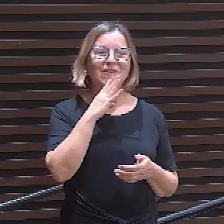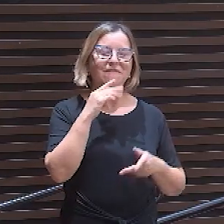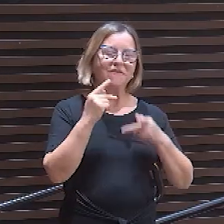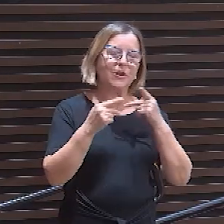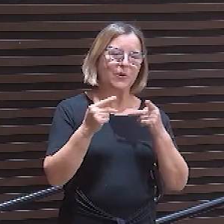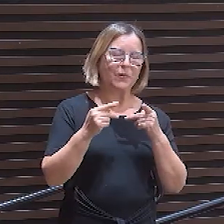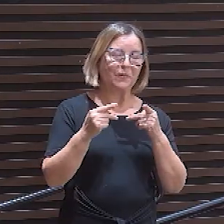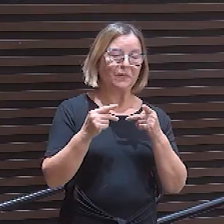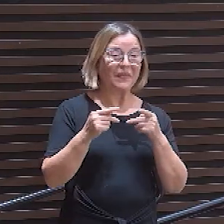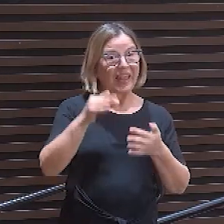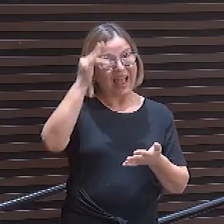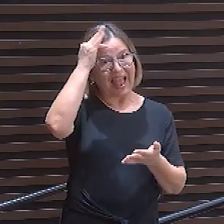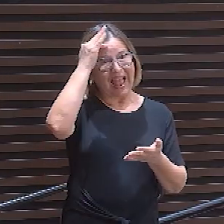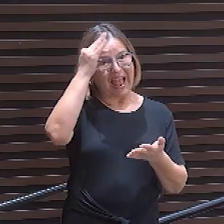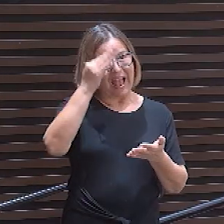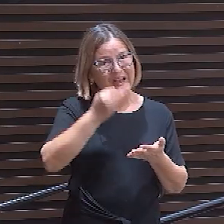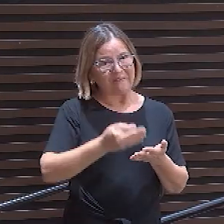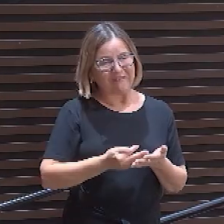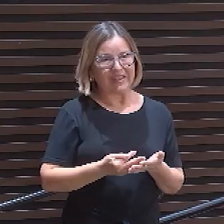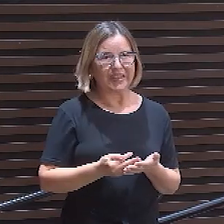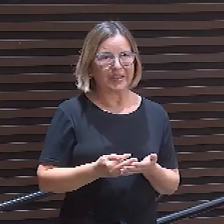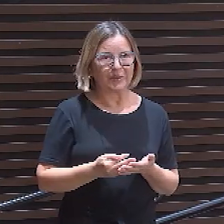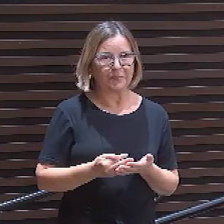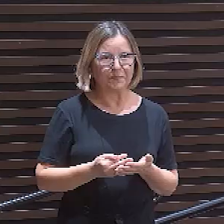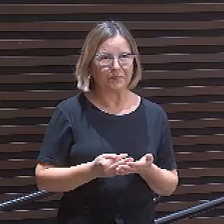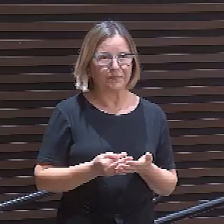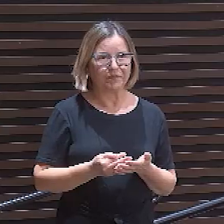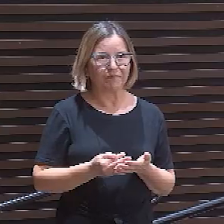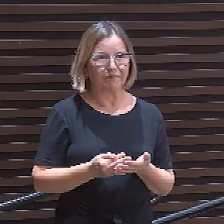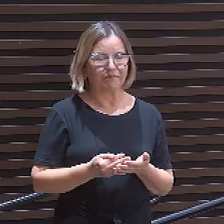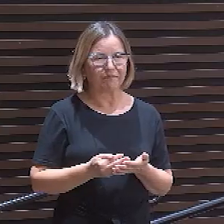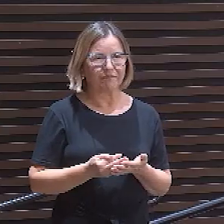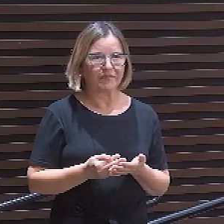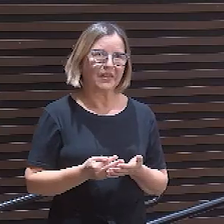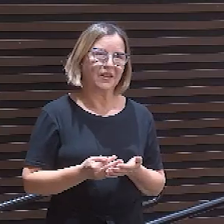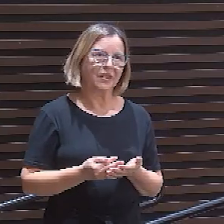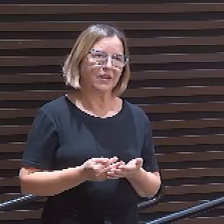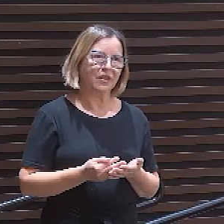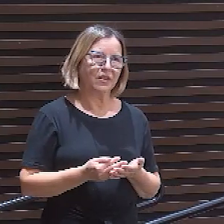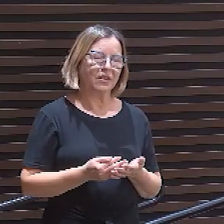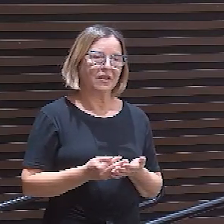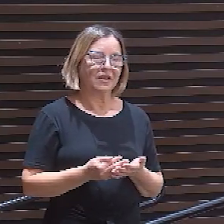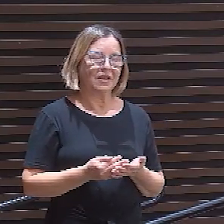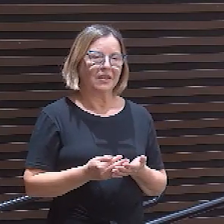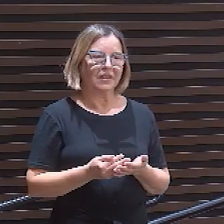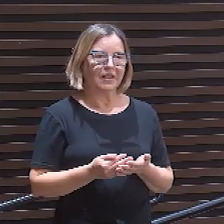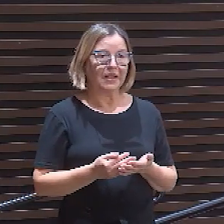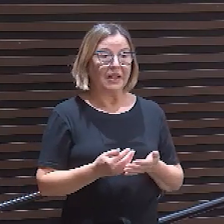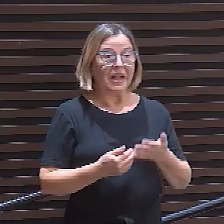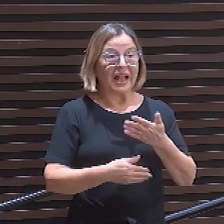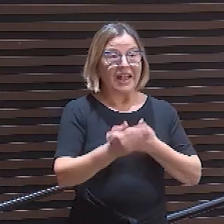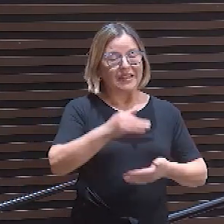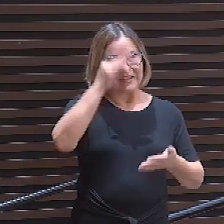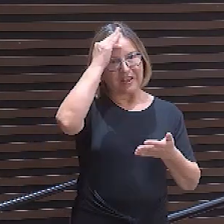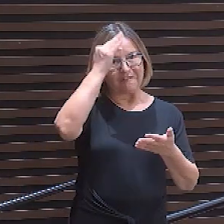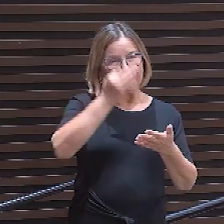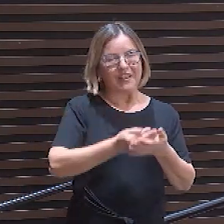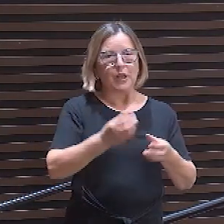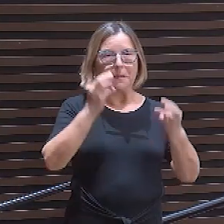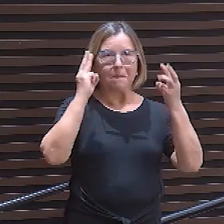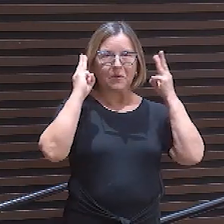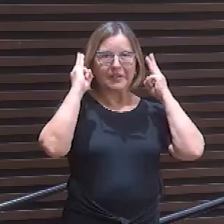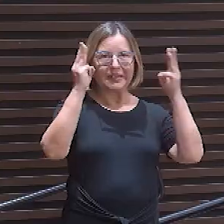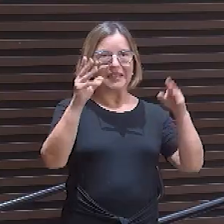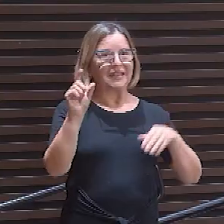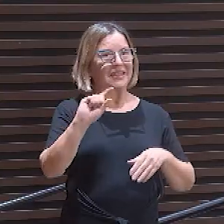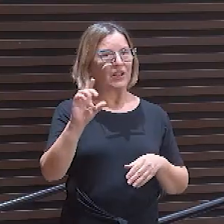a fé o levou à autonegação. Pela fé, Moisés não apenas